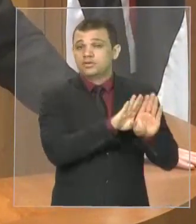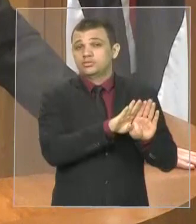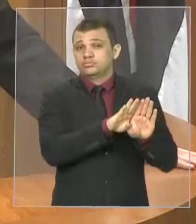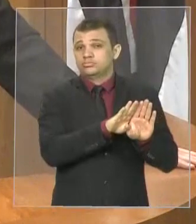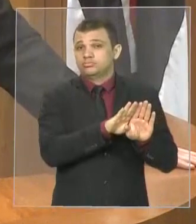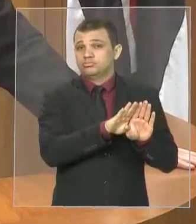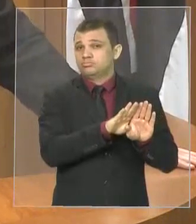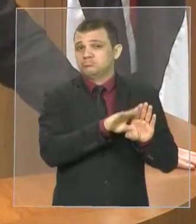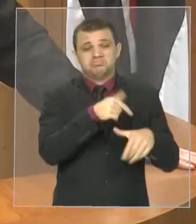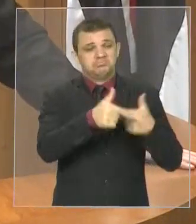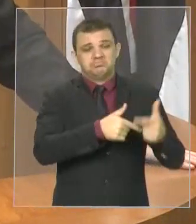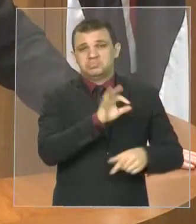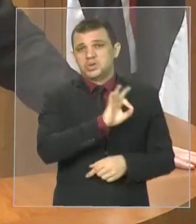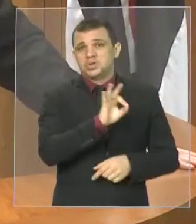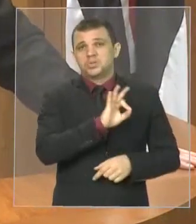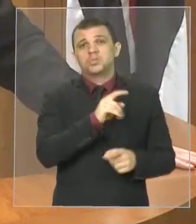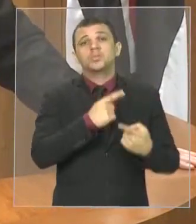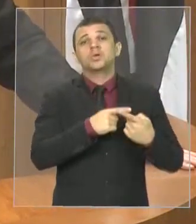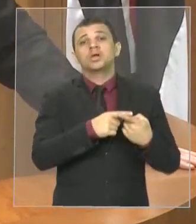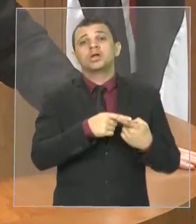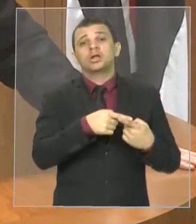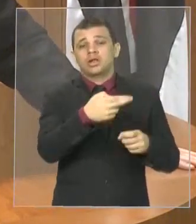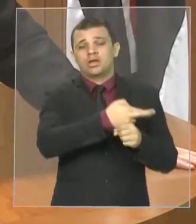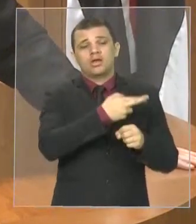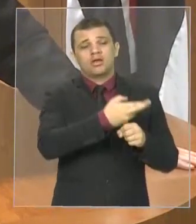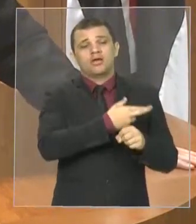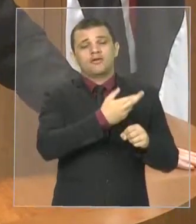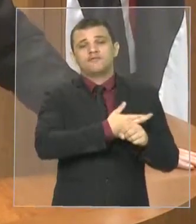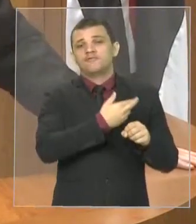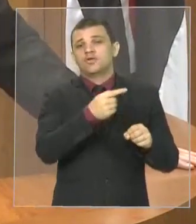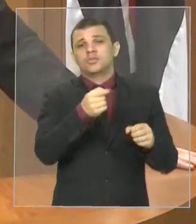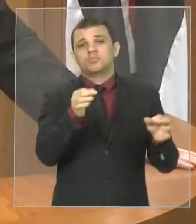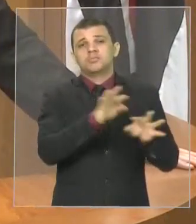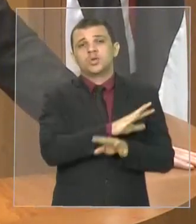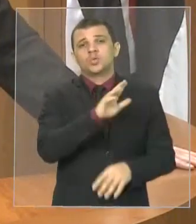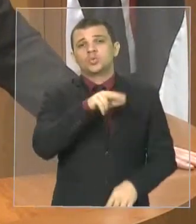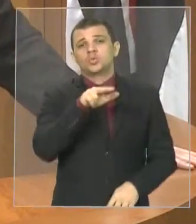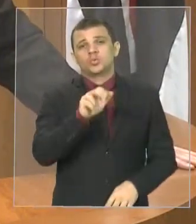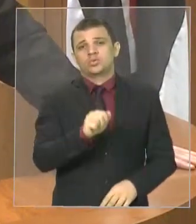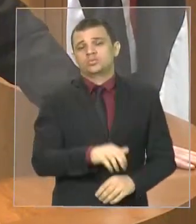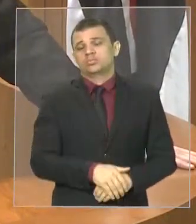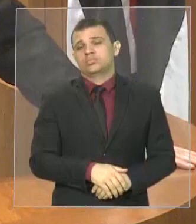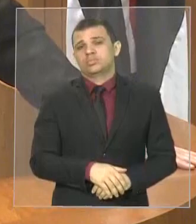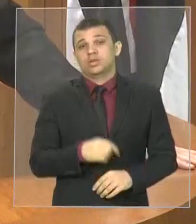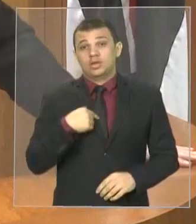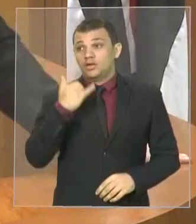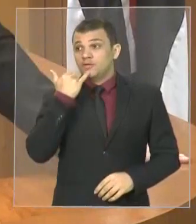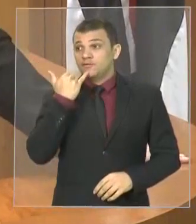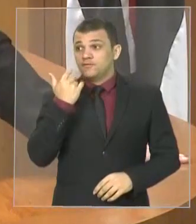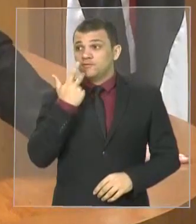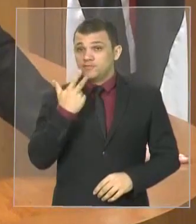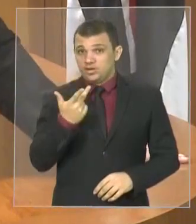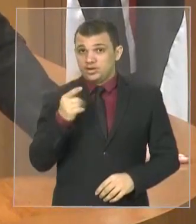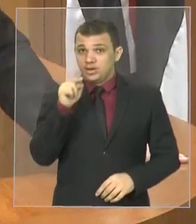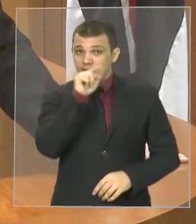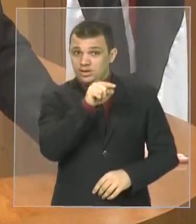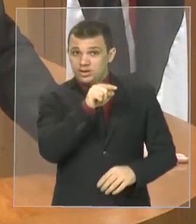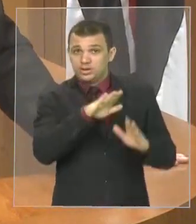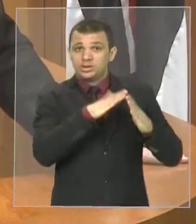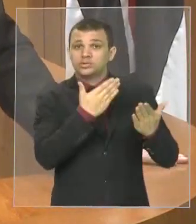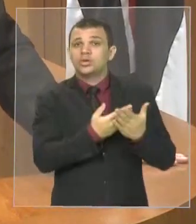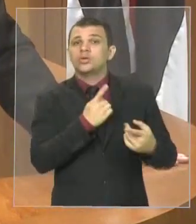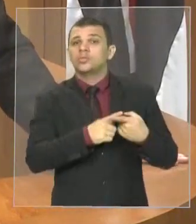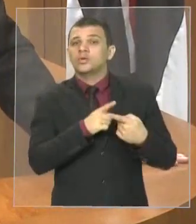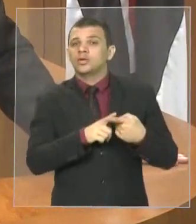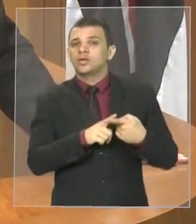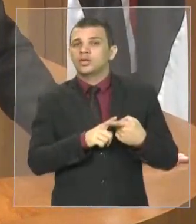E eu estou dizendo a UEB Jackson Lago, vocês sabem por quê? Porque lá atrás, há 5 anos atrás, o prefeito prometeu construir um grande